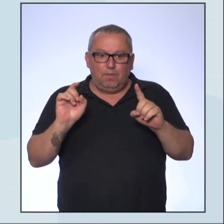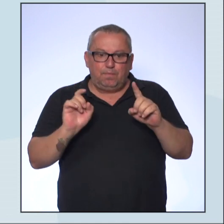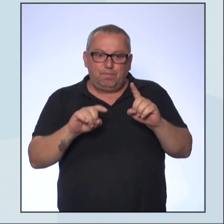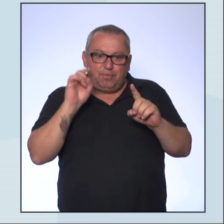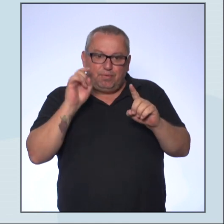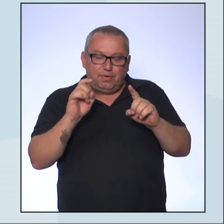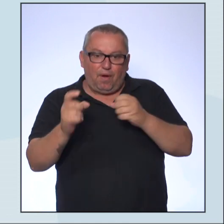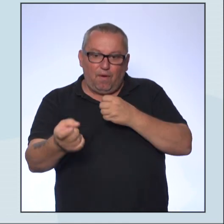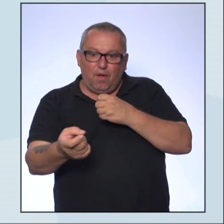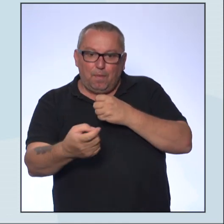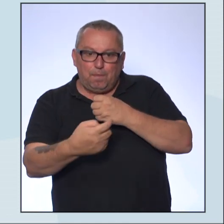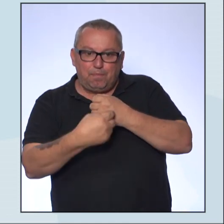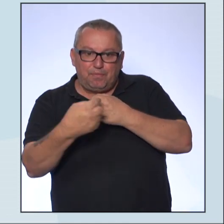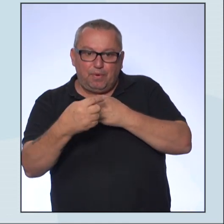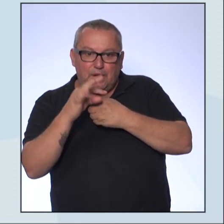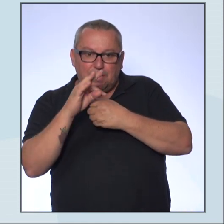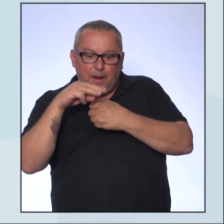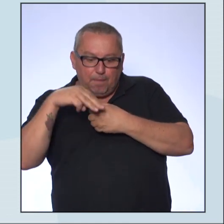link aí,